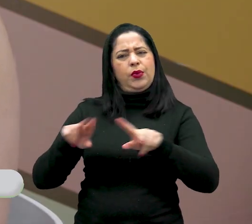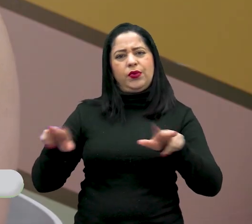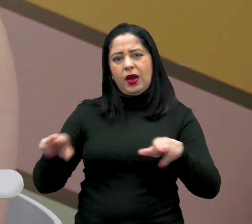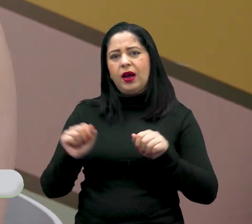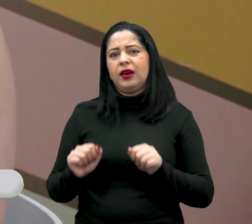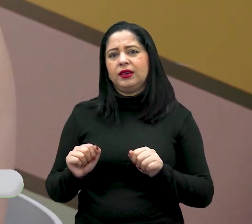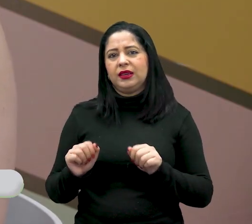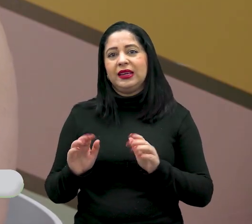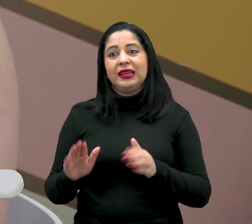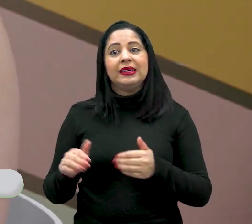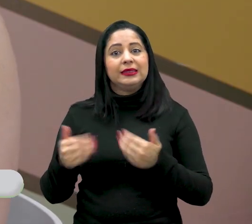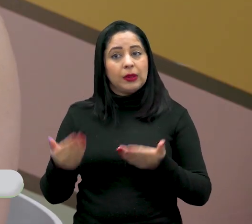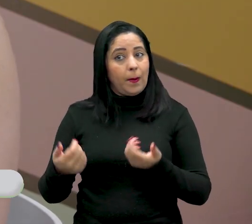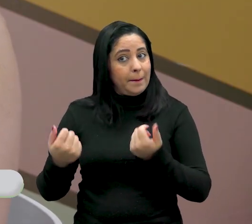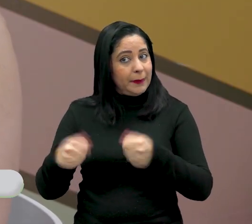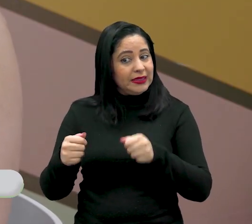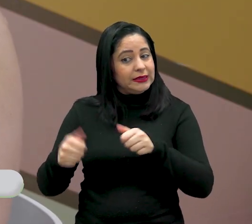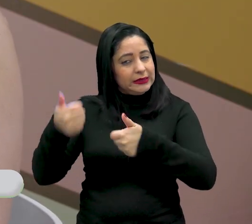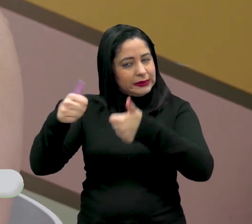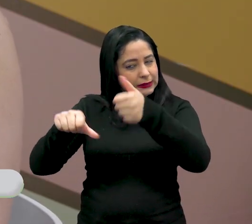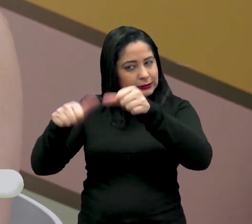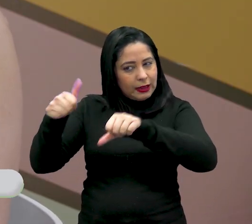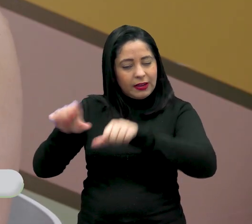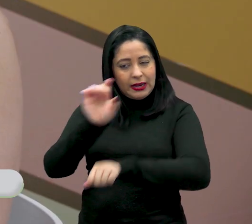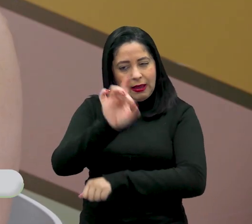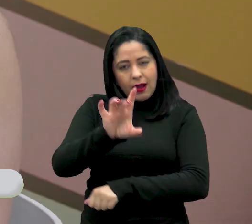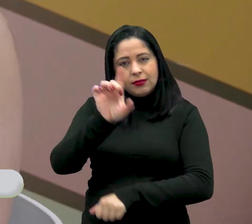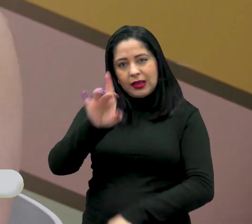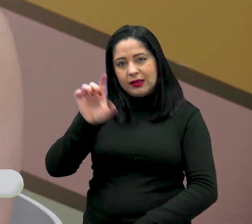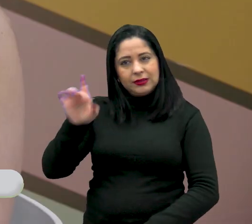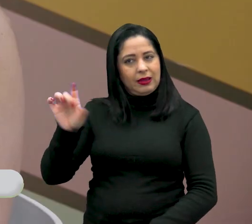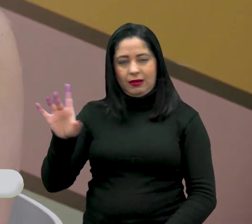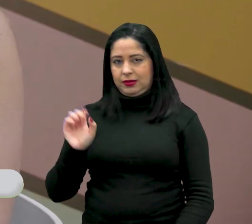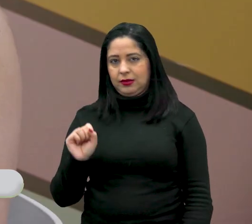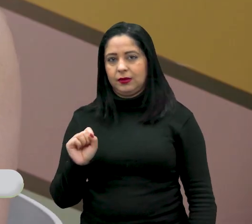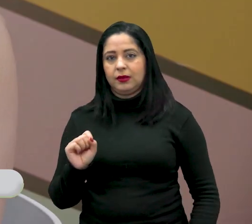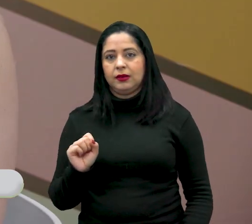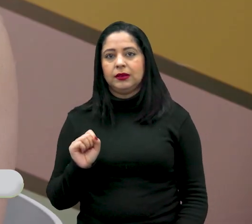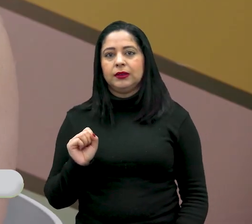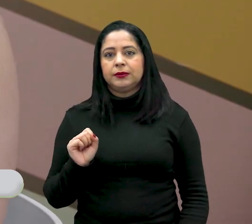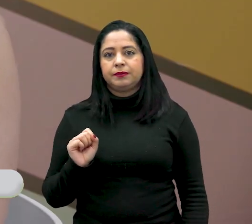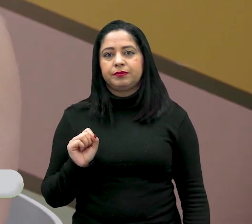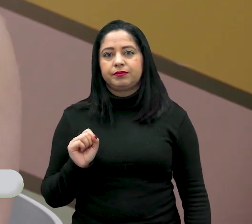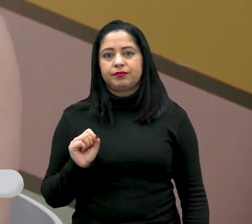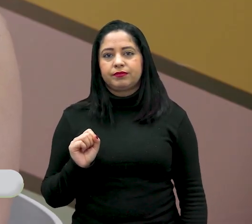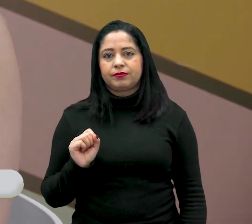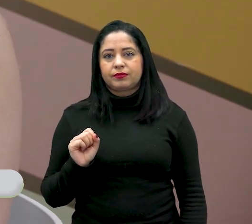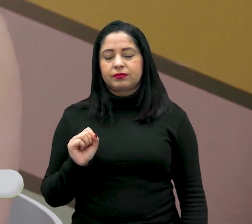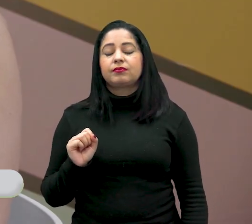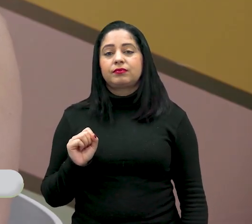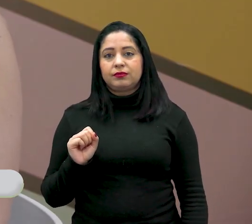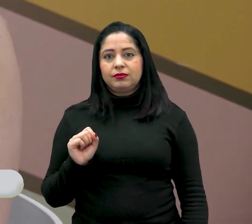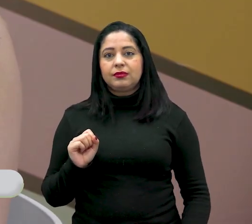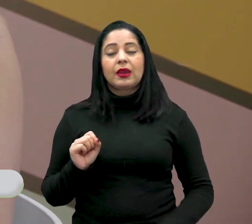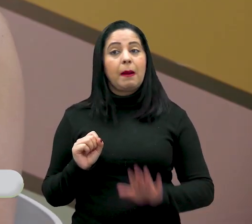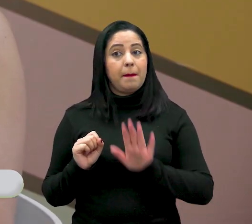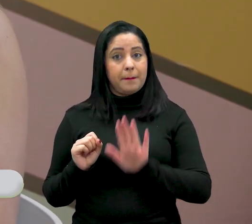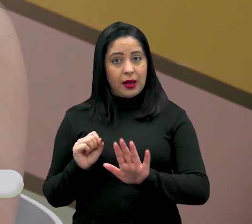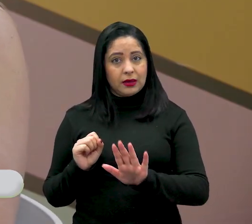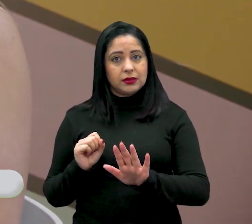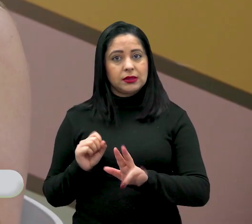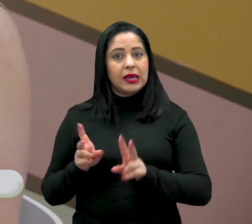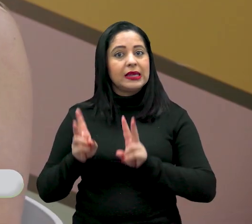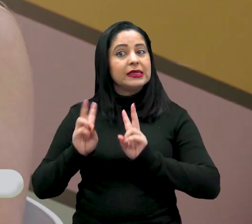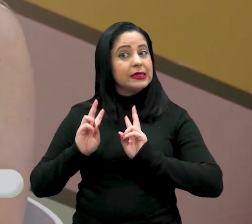a localização, então a gente precisa avaliar, assim, cada caso, não dá para eu generalizar. A gente